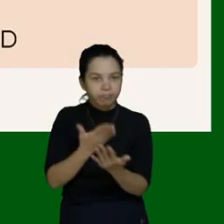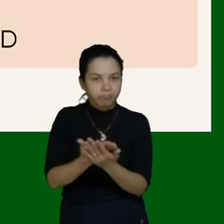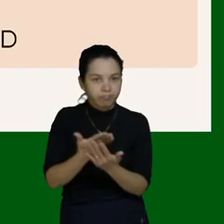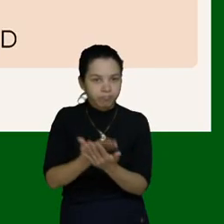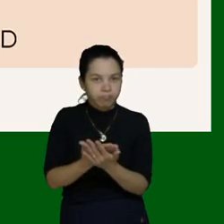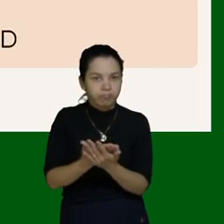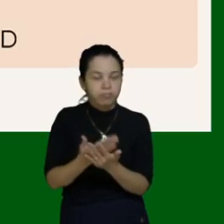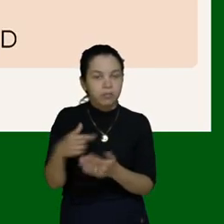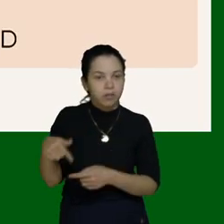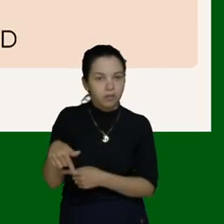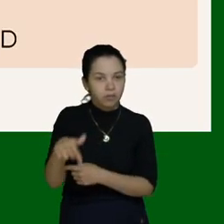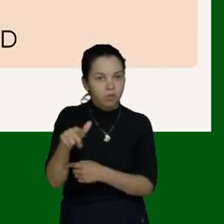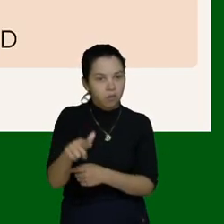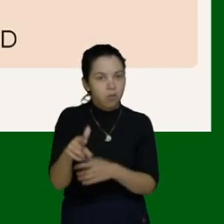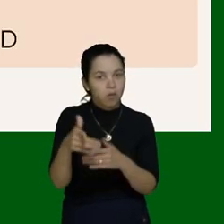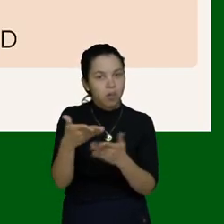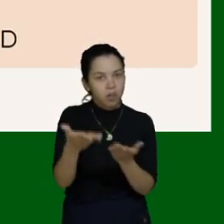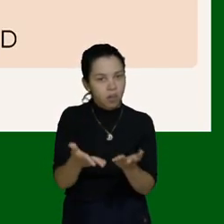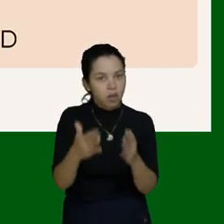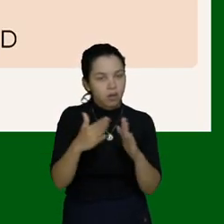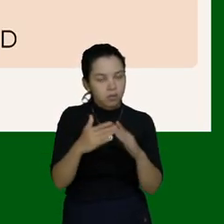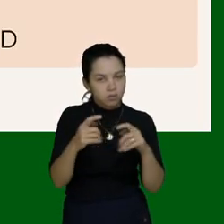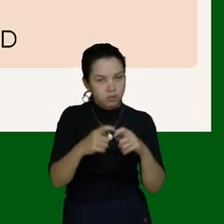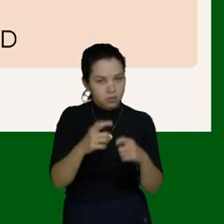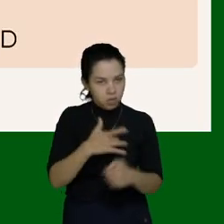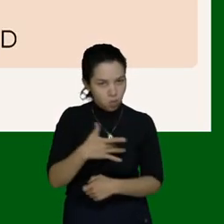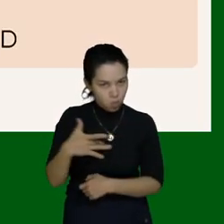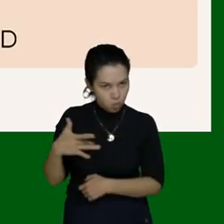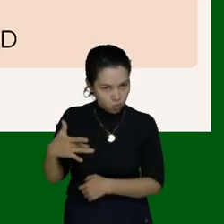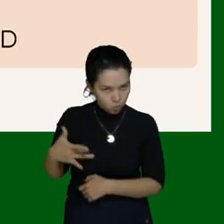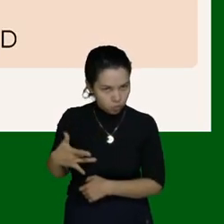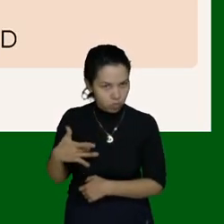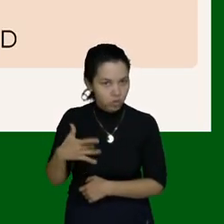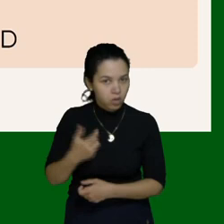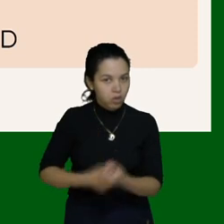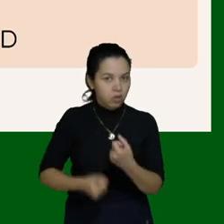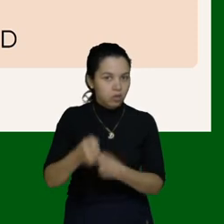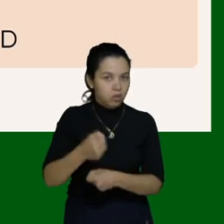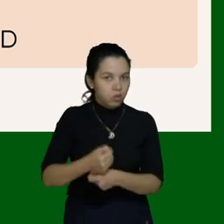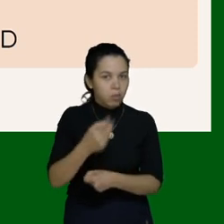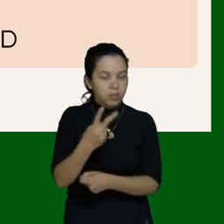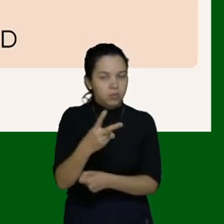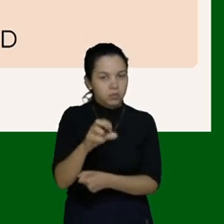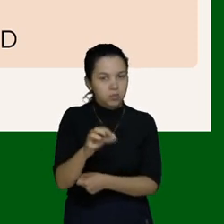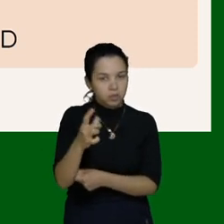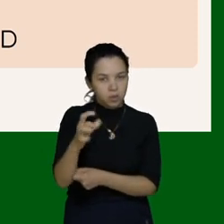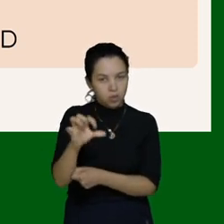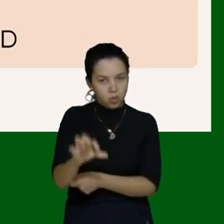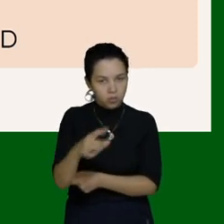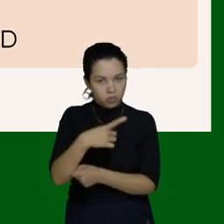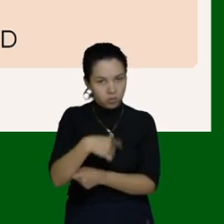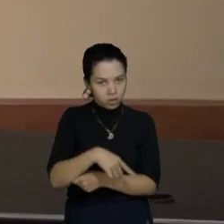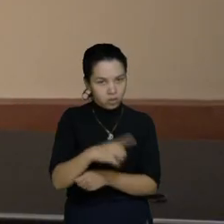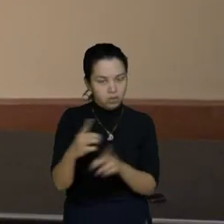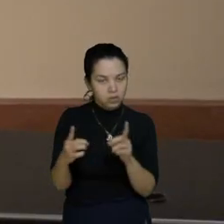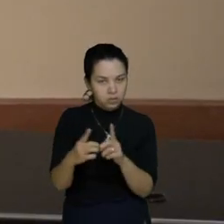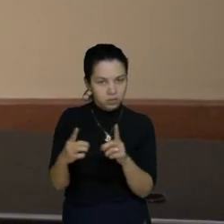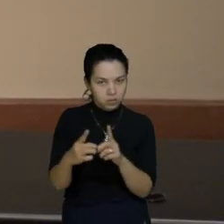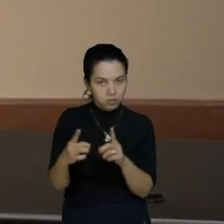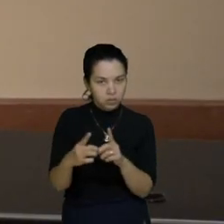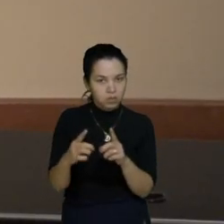vão até o posto de saúde desde 2019 nós só atendemos via